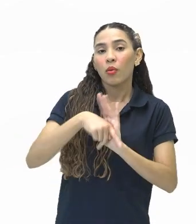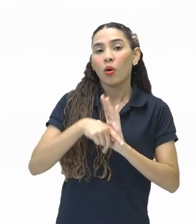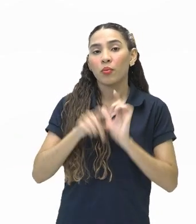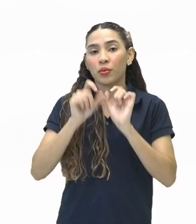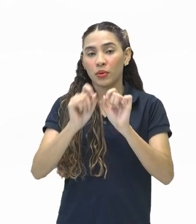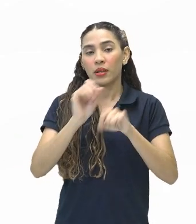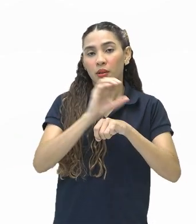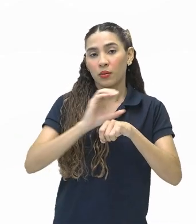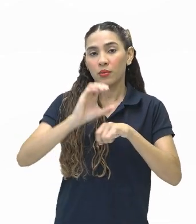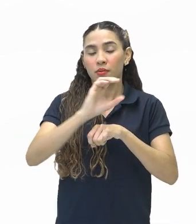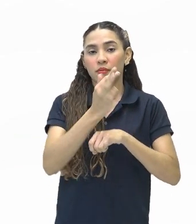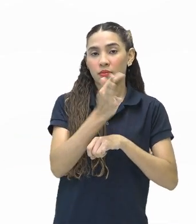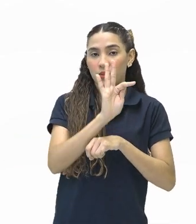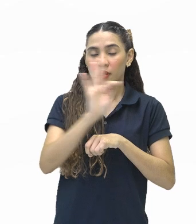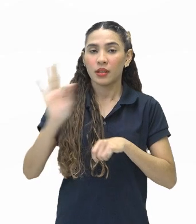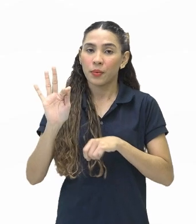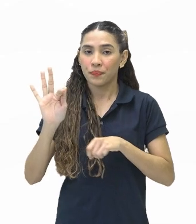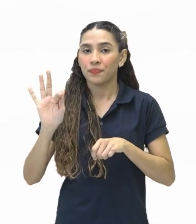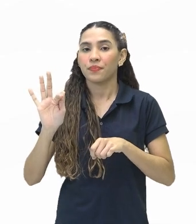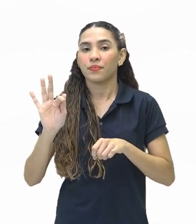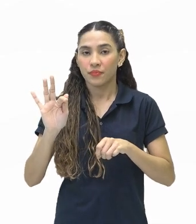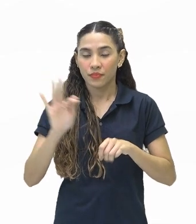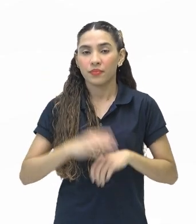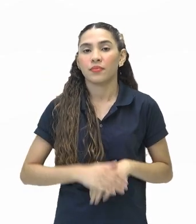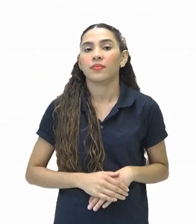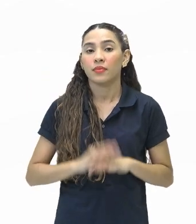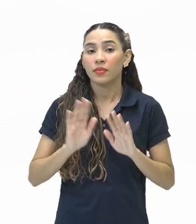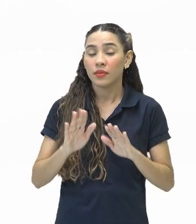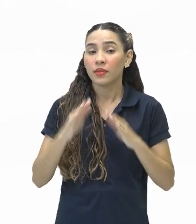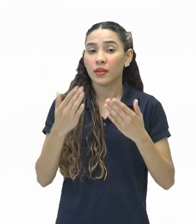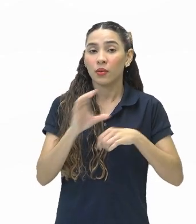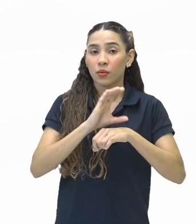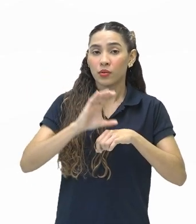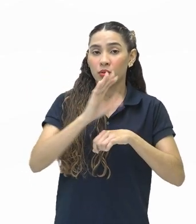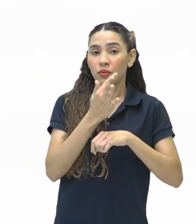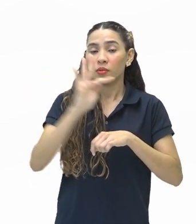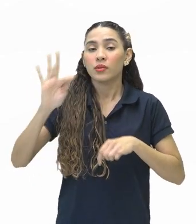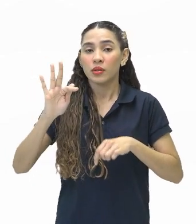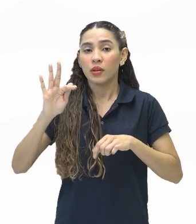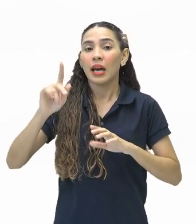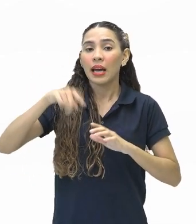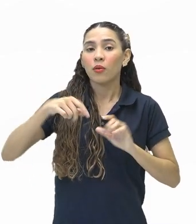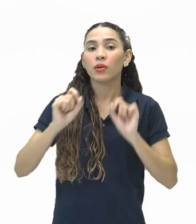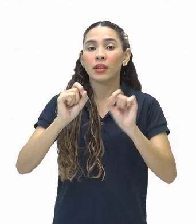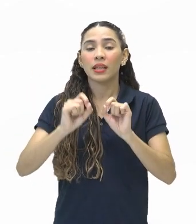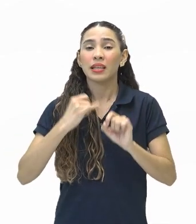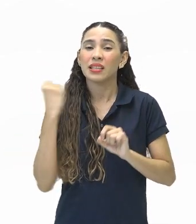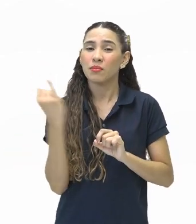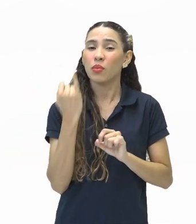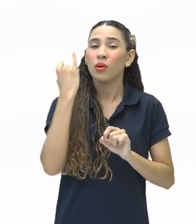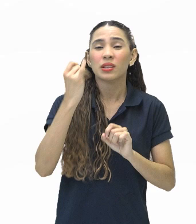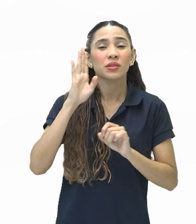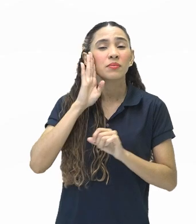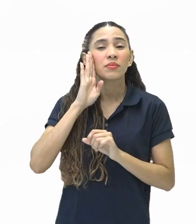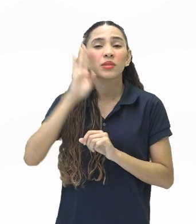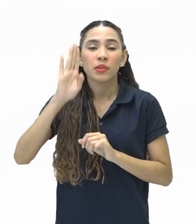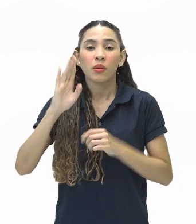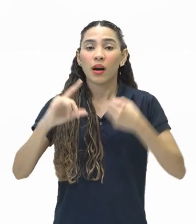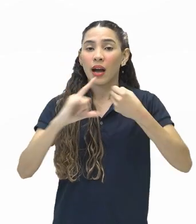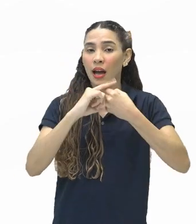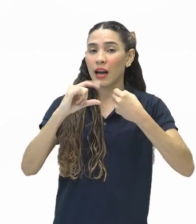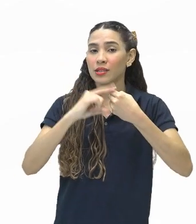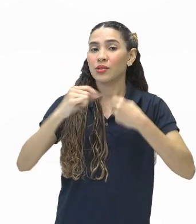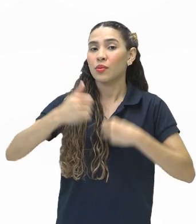pela Constituição Federal e por esta é tratado como primazia. Está lá no